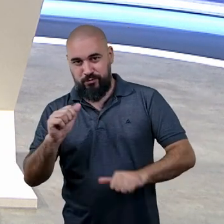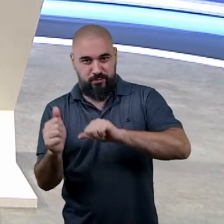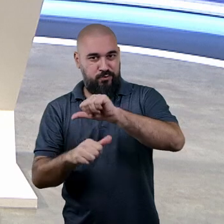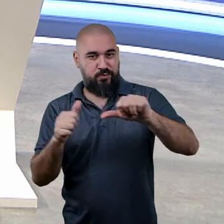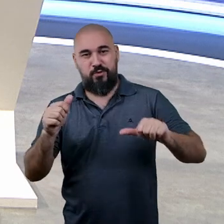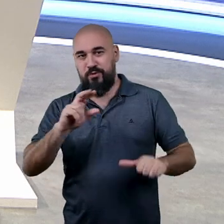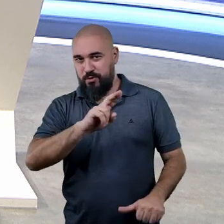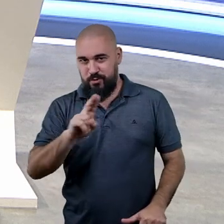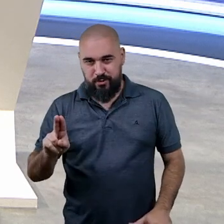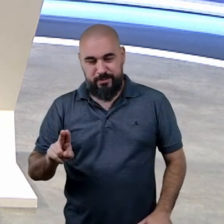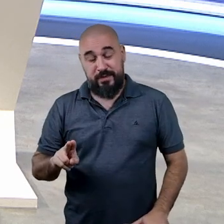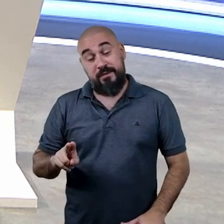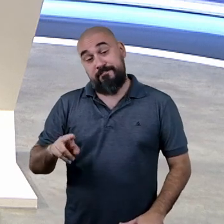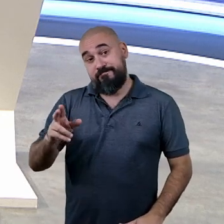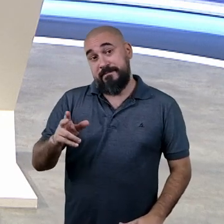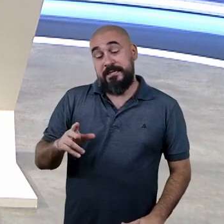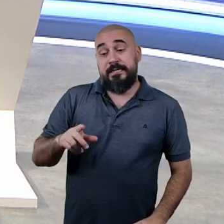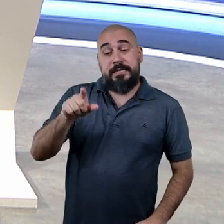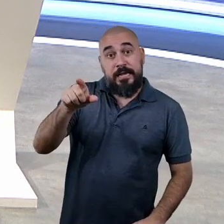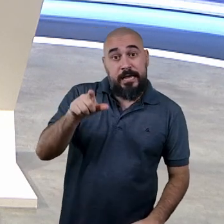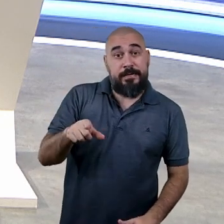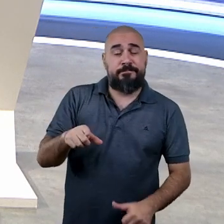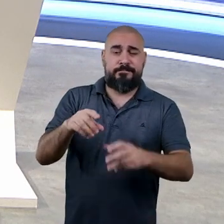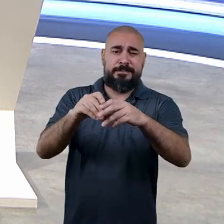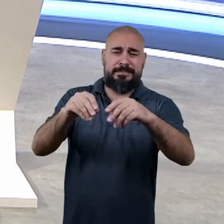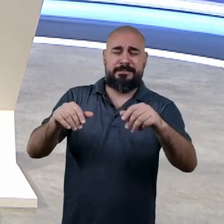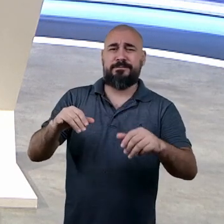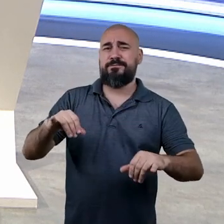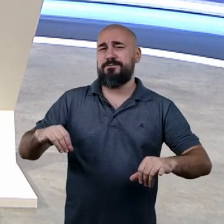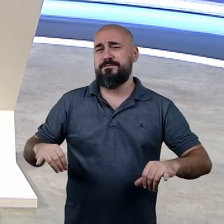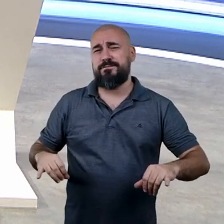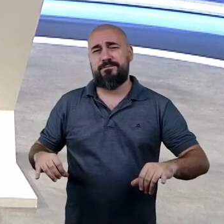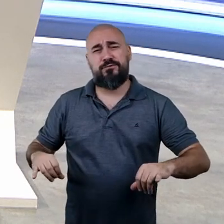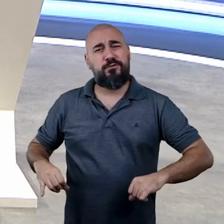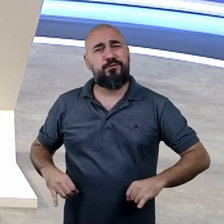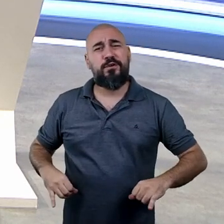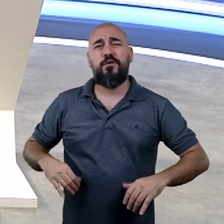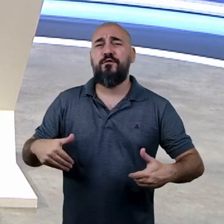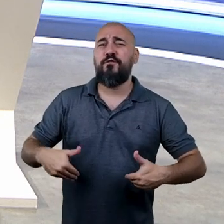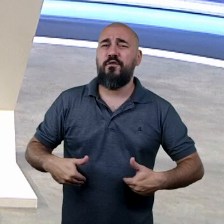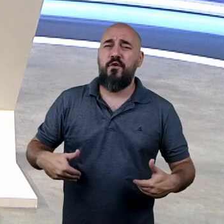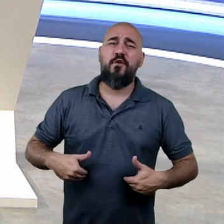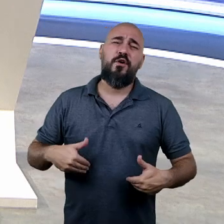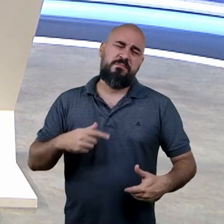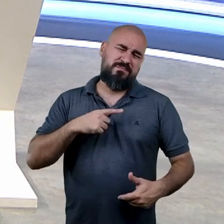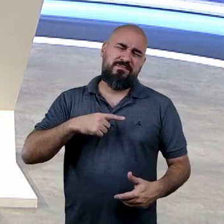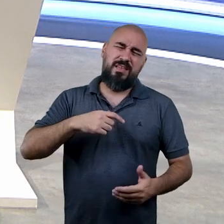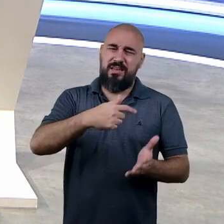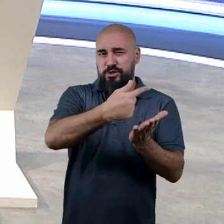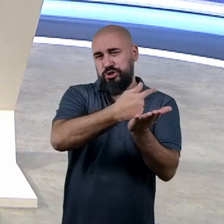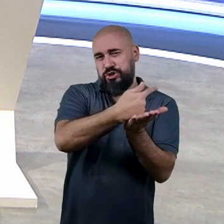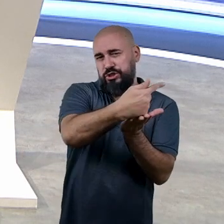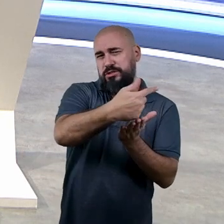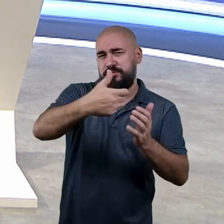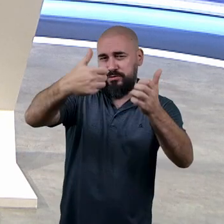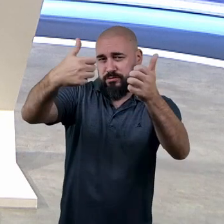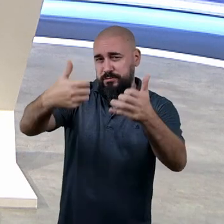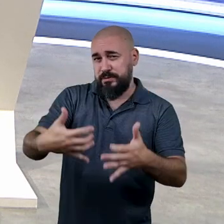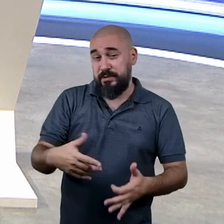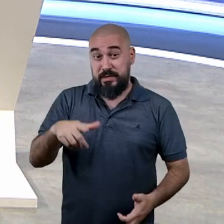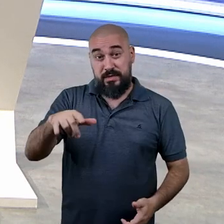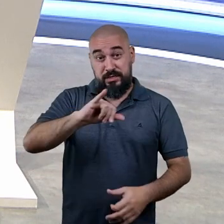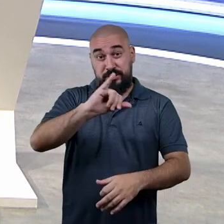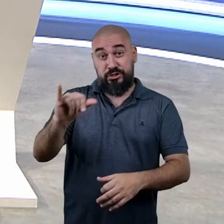José, naquela época que houve fome sobre a terra, uma história que Gênesis nos conta muito bem. Já nos momentos finais de